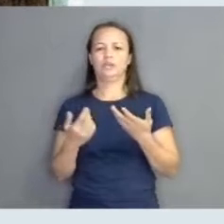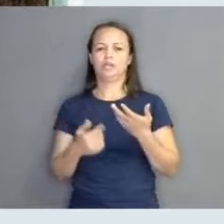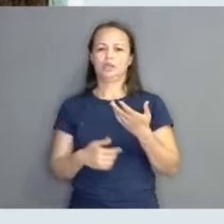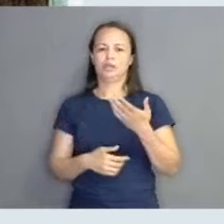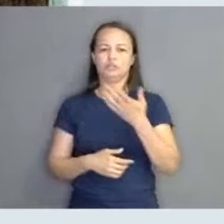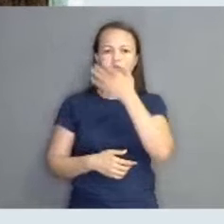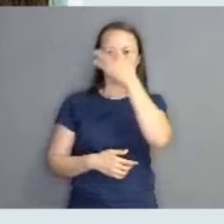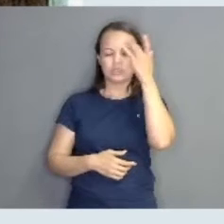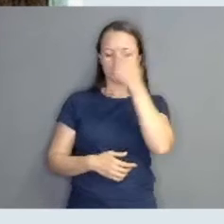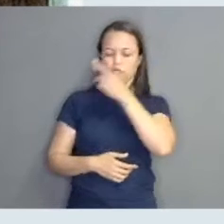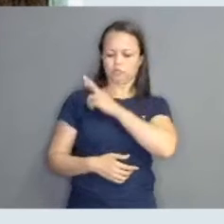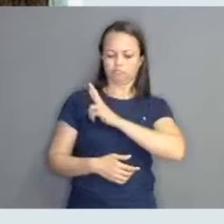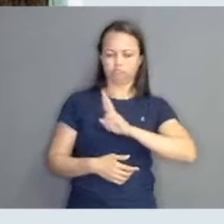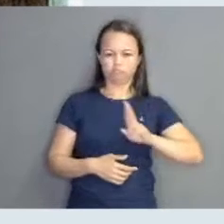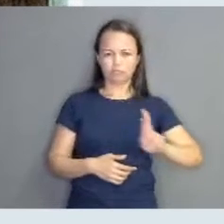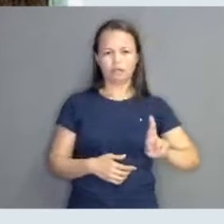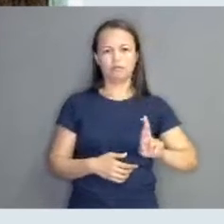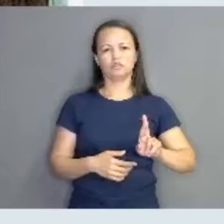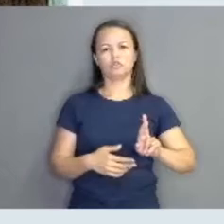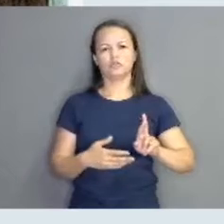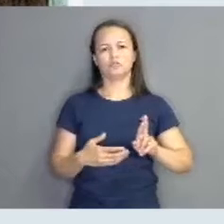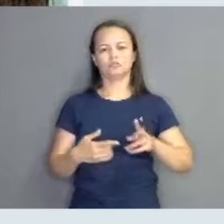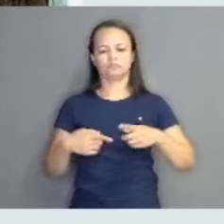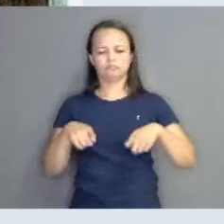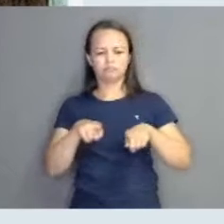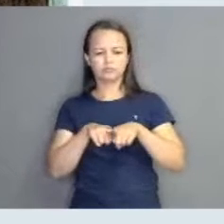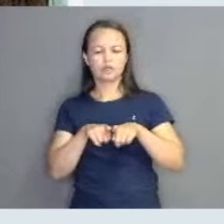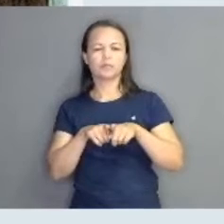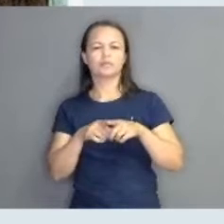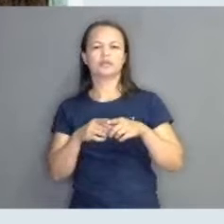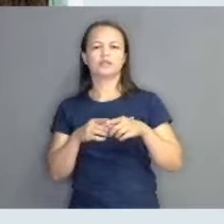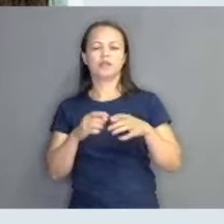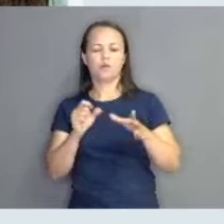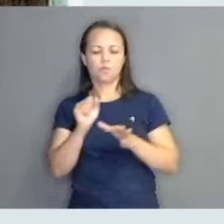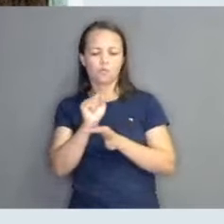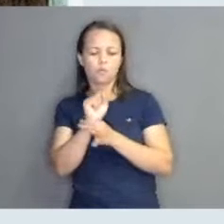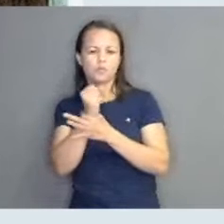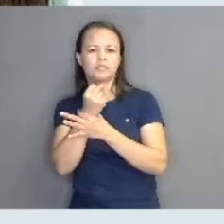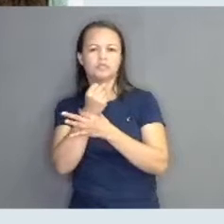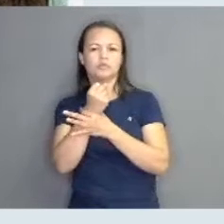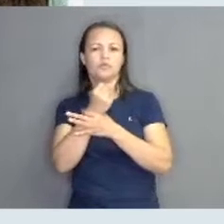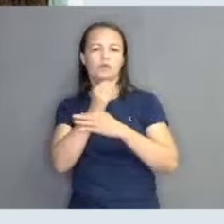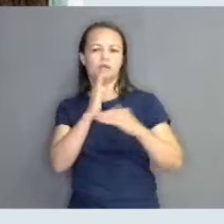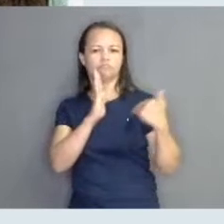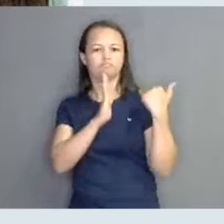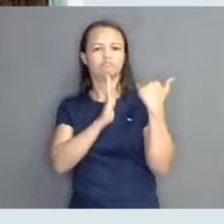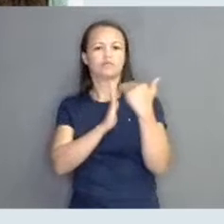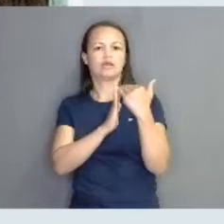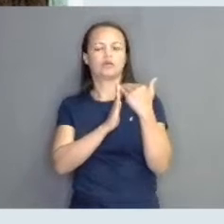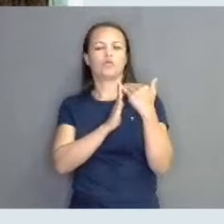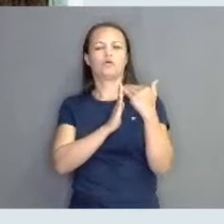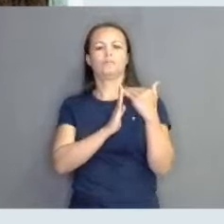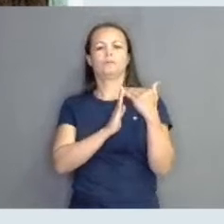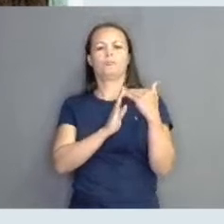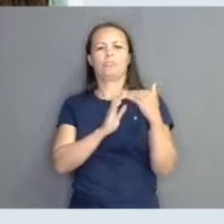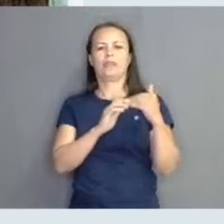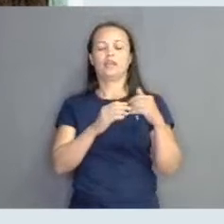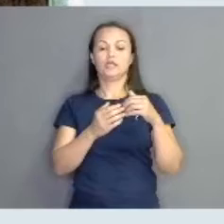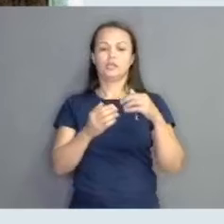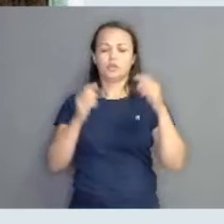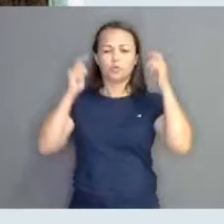ali, eles teriam uma segurança maior e o rei estaria